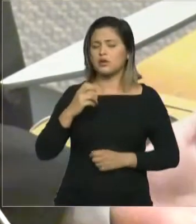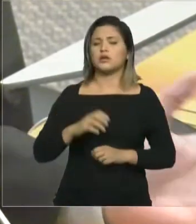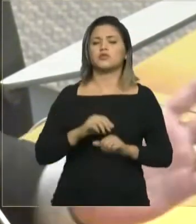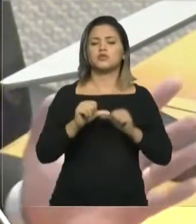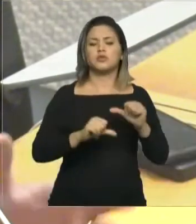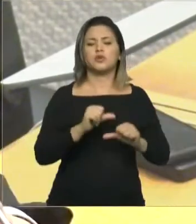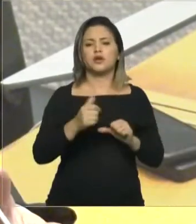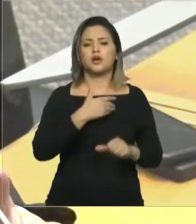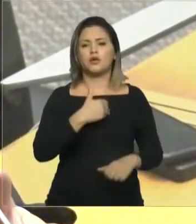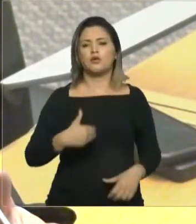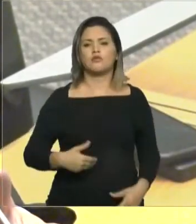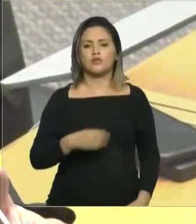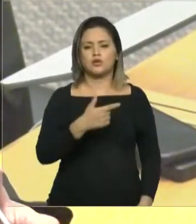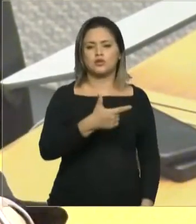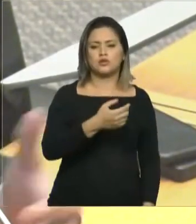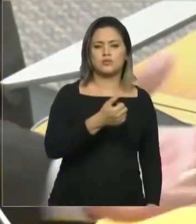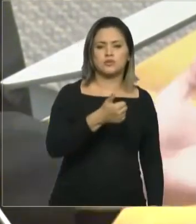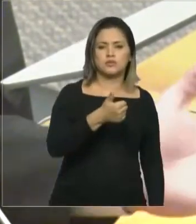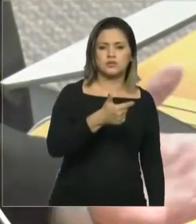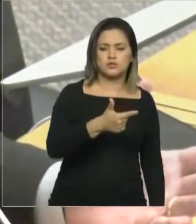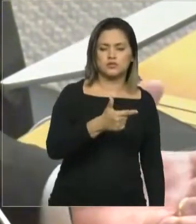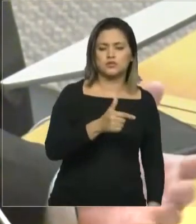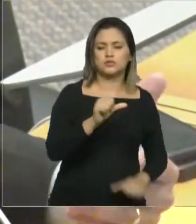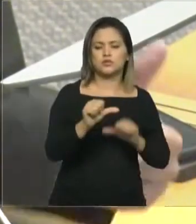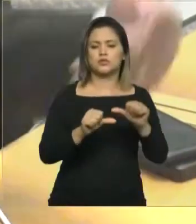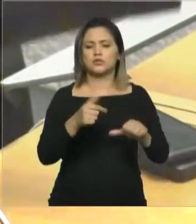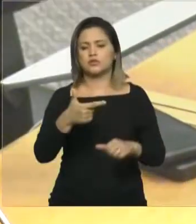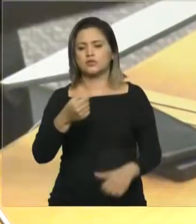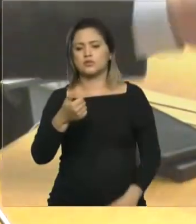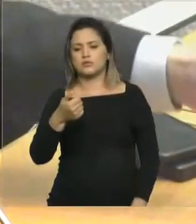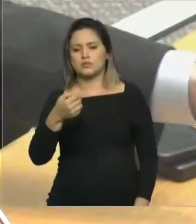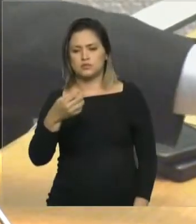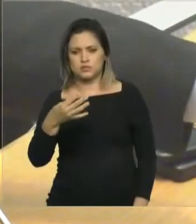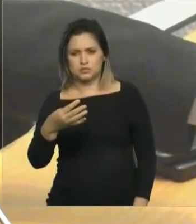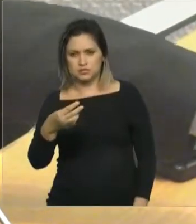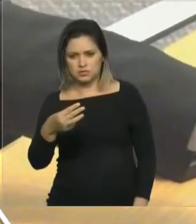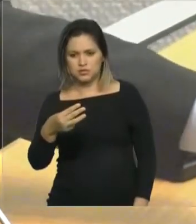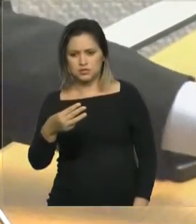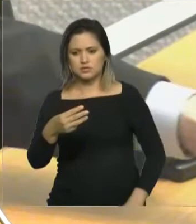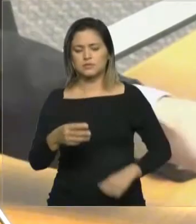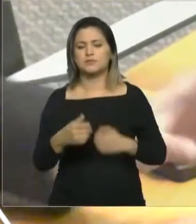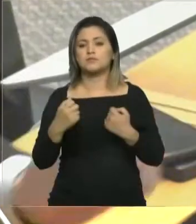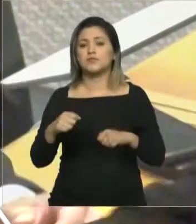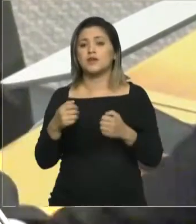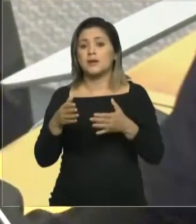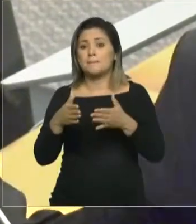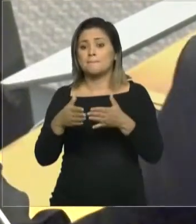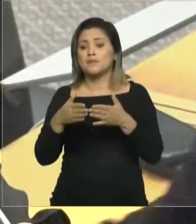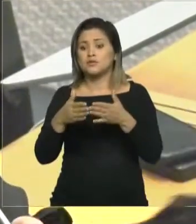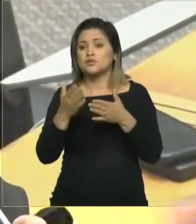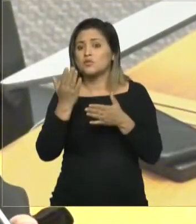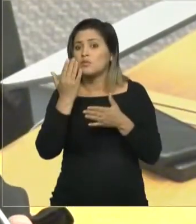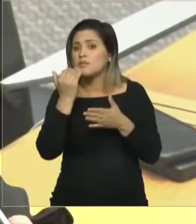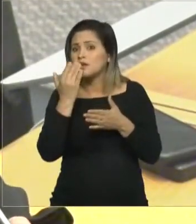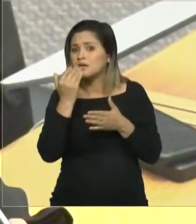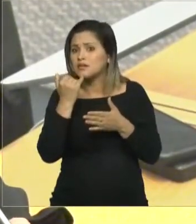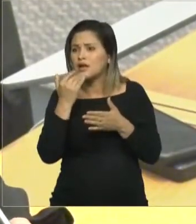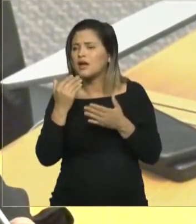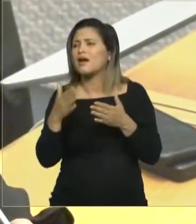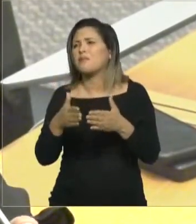governo de 2012 para 2013. A gente teve que pedir no hospital até comida para que se visse o tamanho do